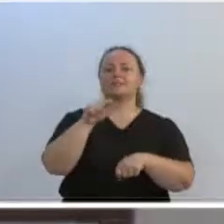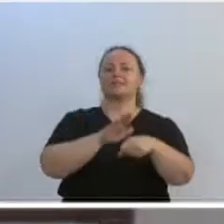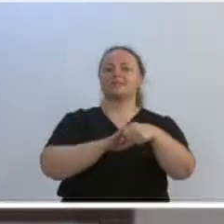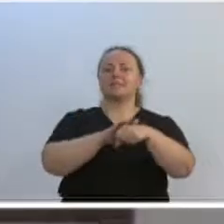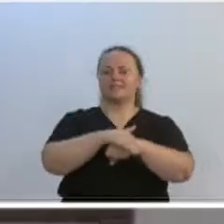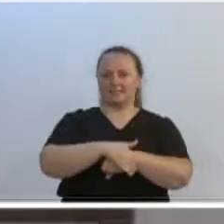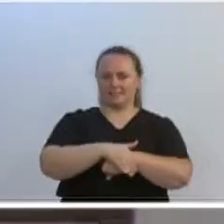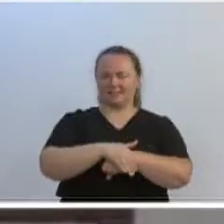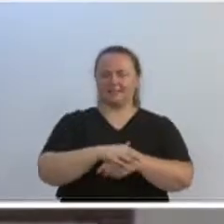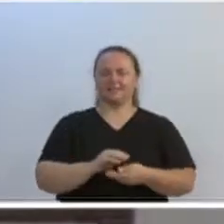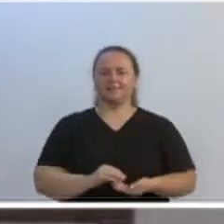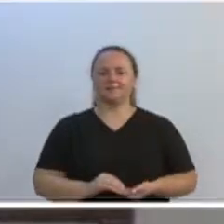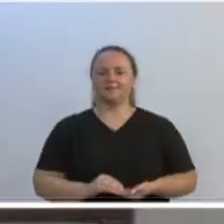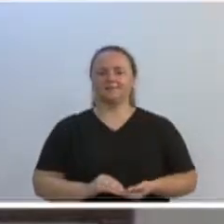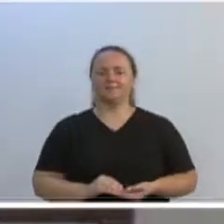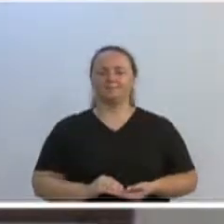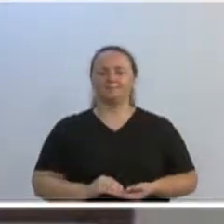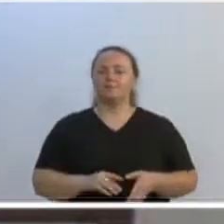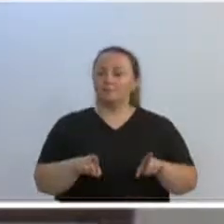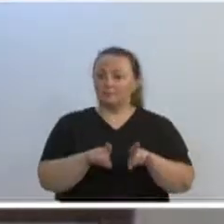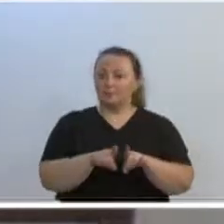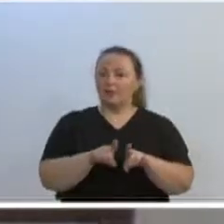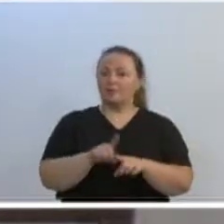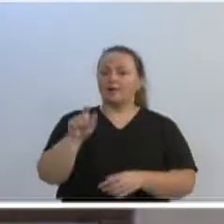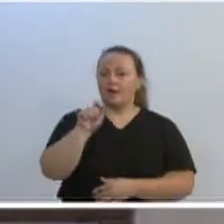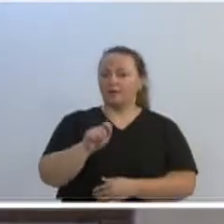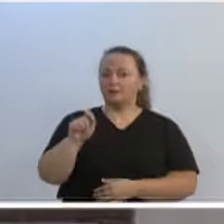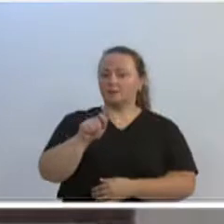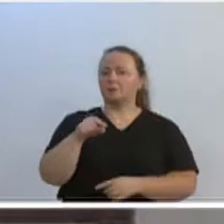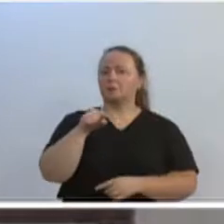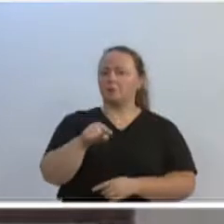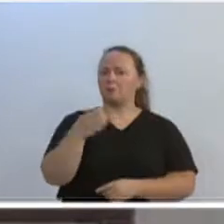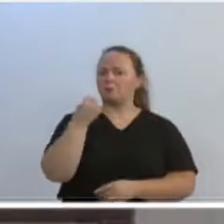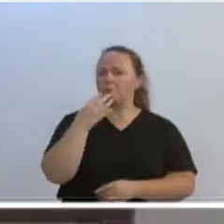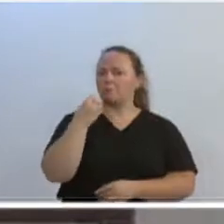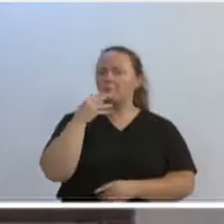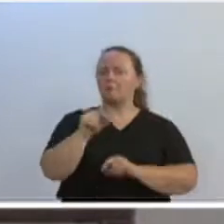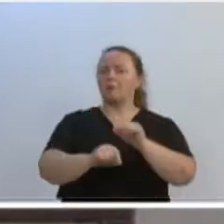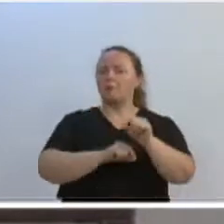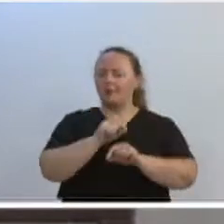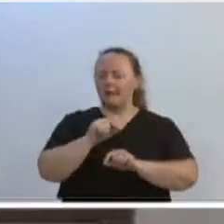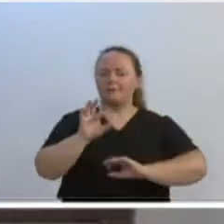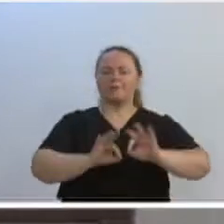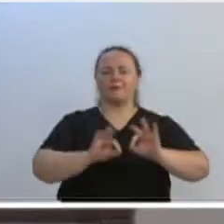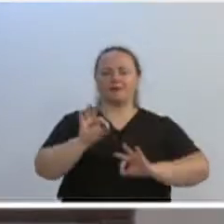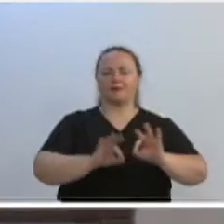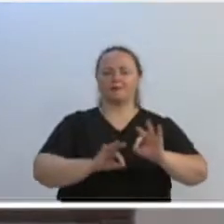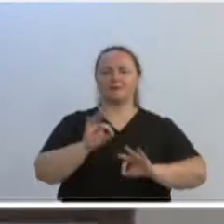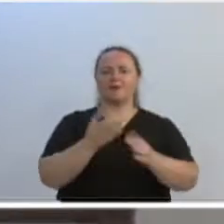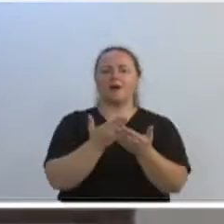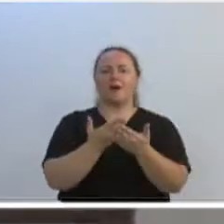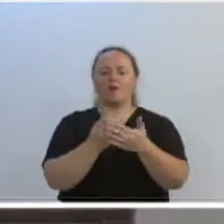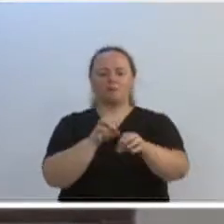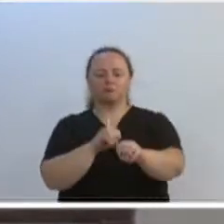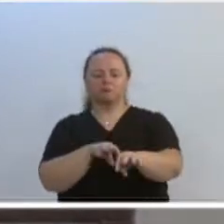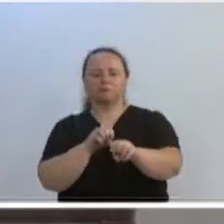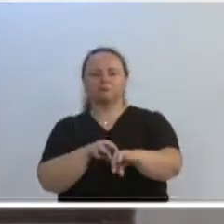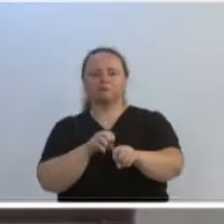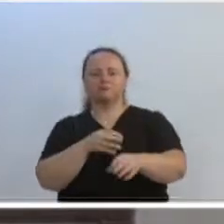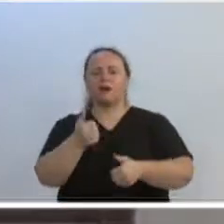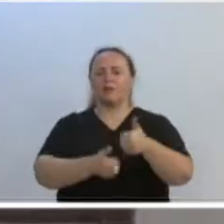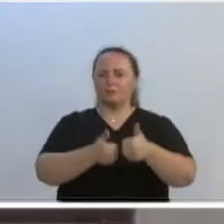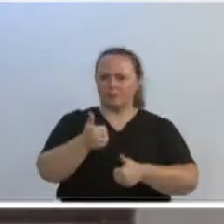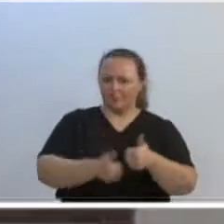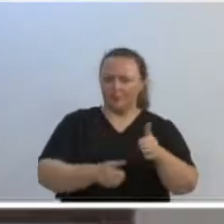sua volta que é também um exemplo a ser seguido a montou também a escolha de futebol as obras de artes marciais incluindo os